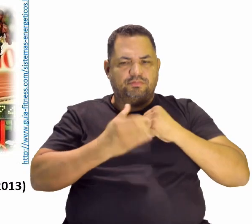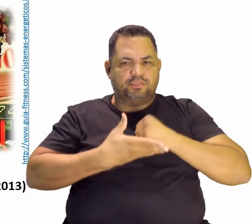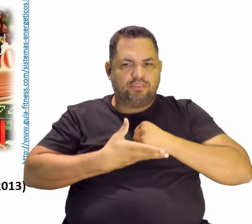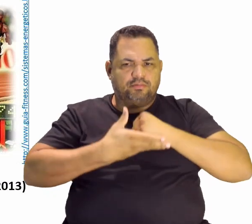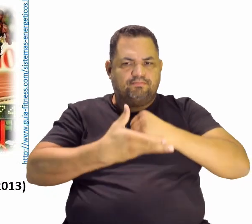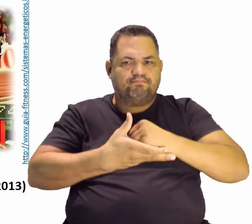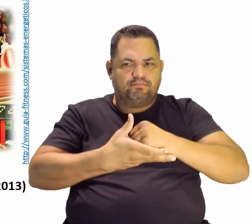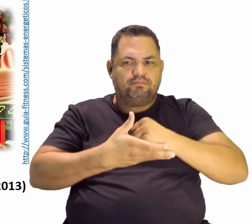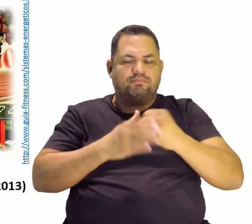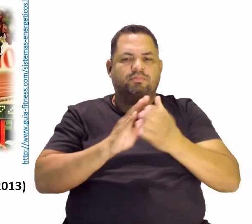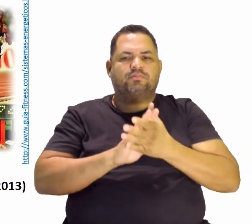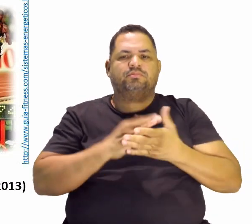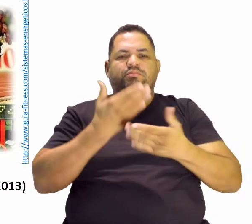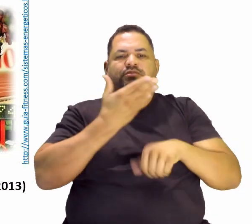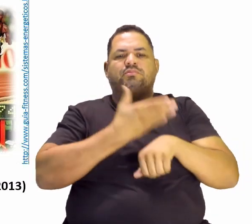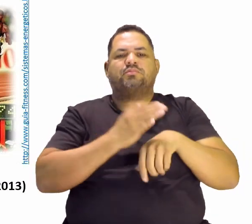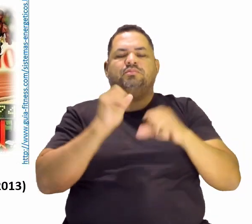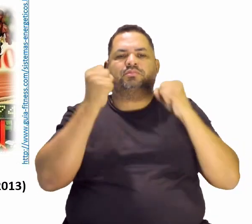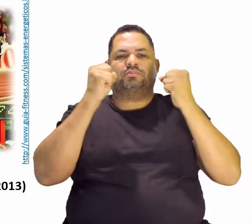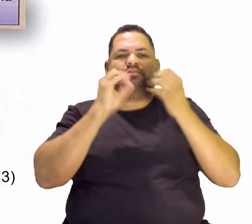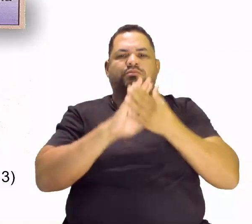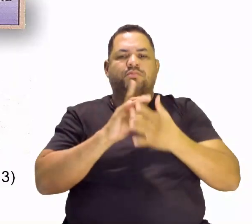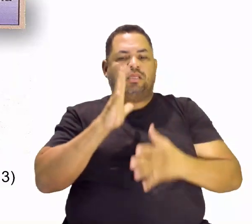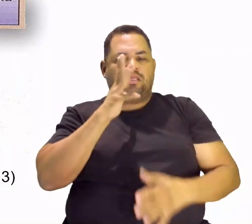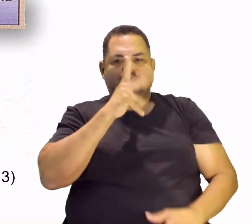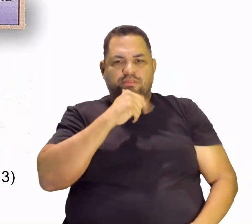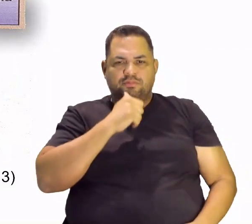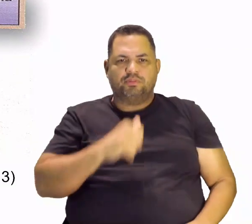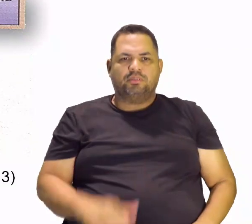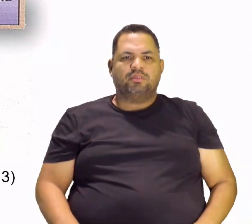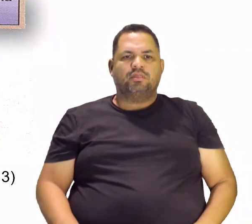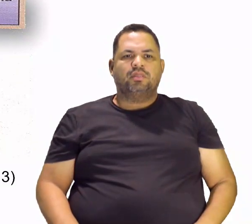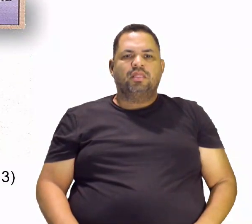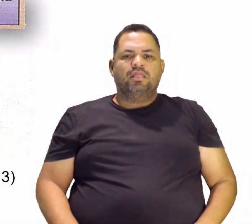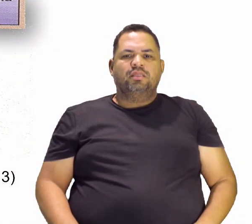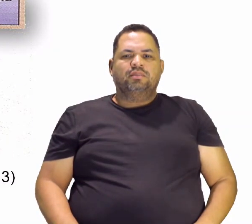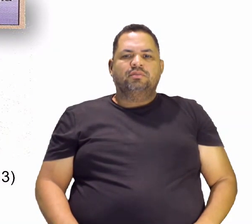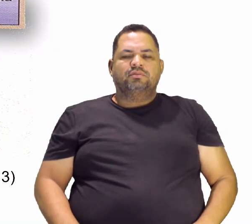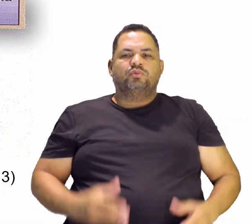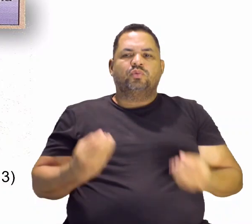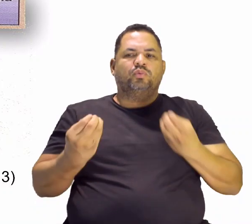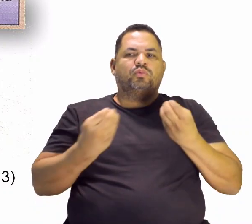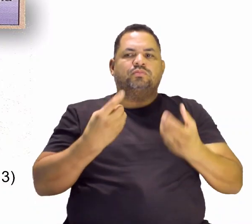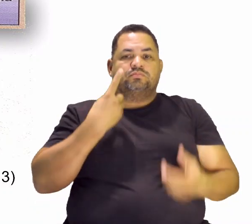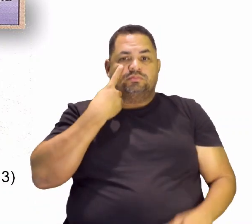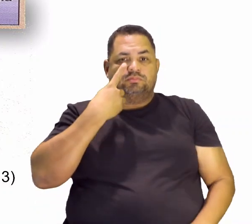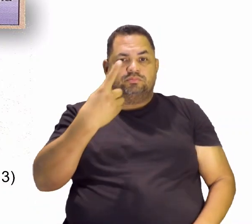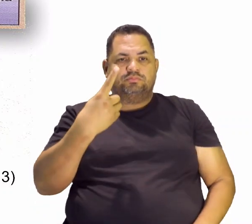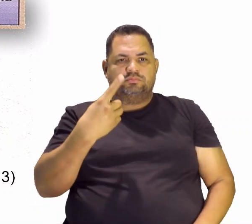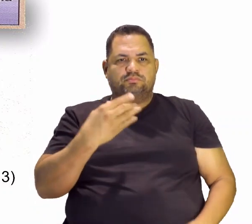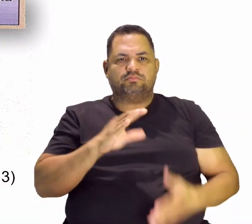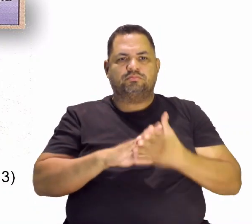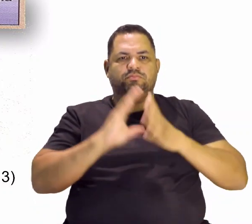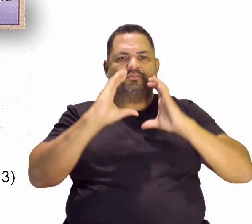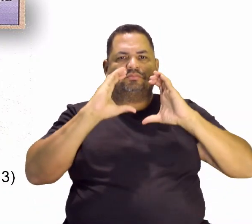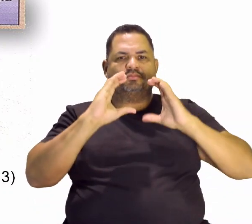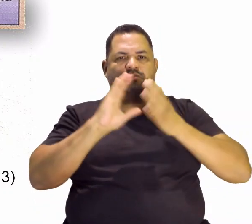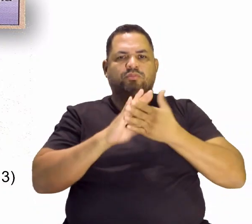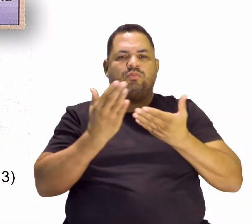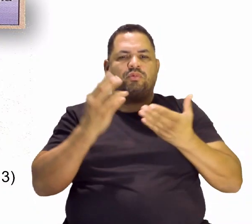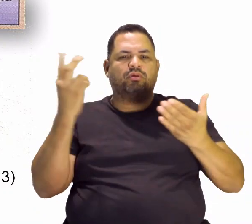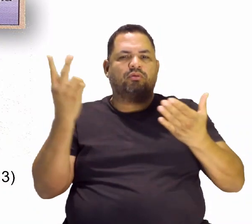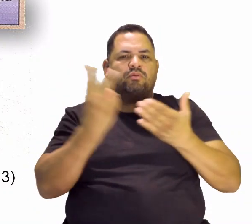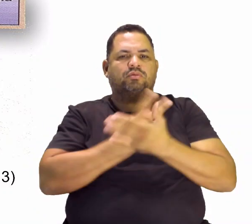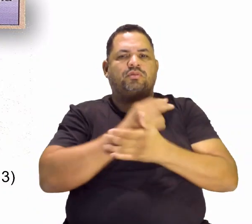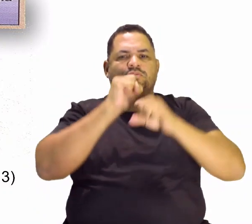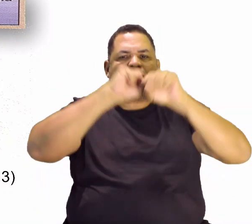físico por muito mais tempo em relação aos anteriores. E aí, como que a gente observa esse comportamento do sistema energético em